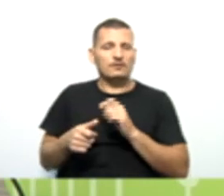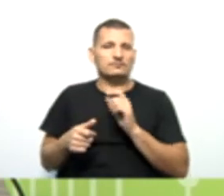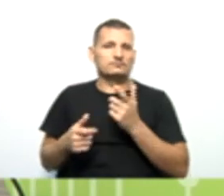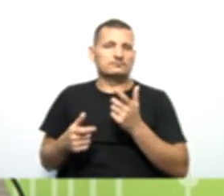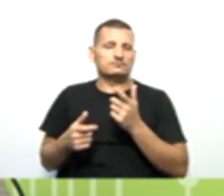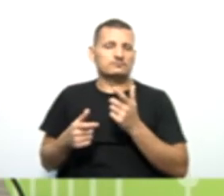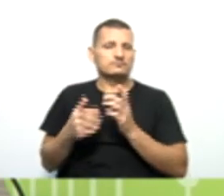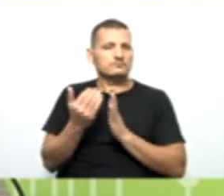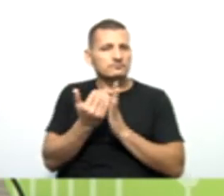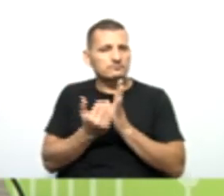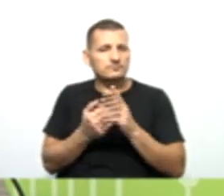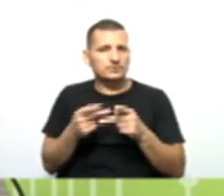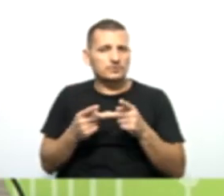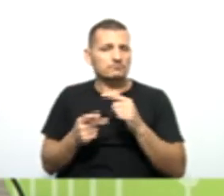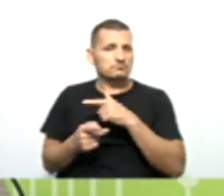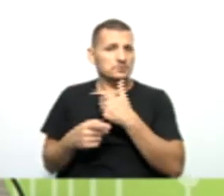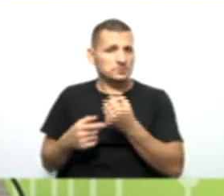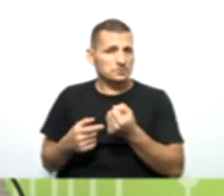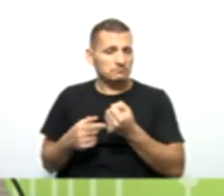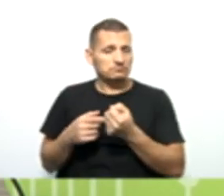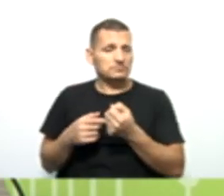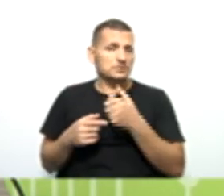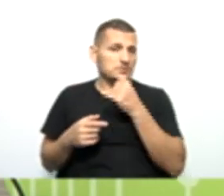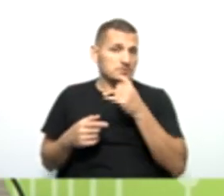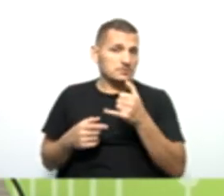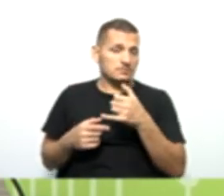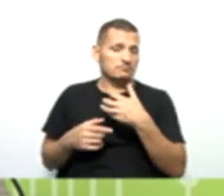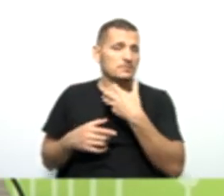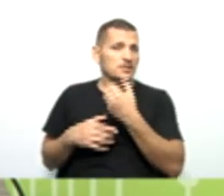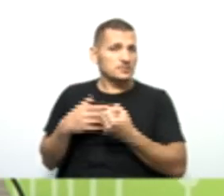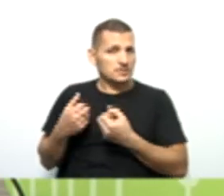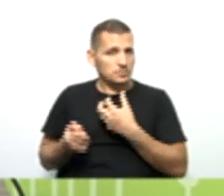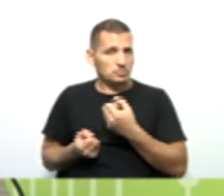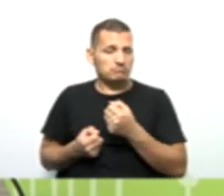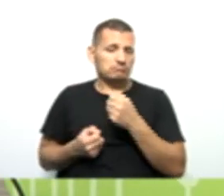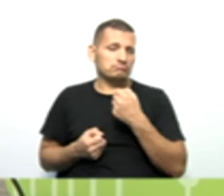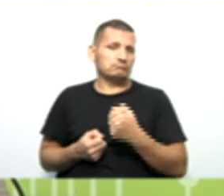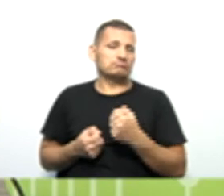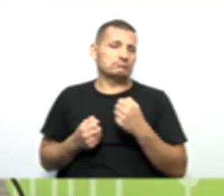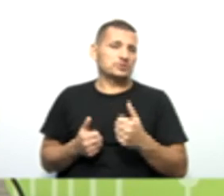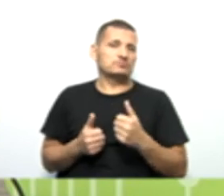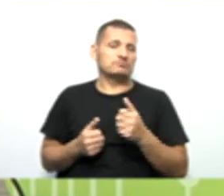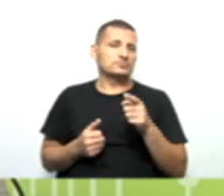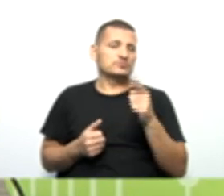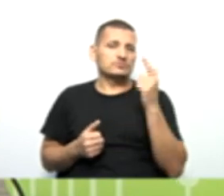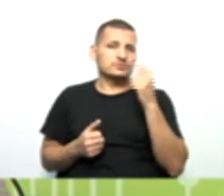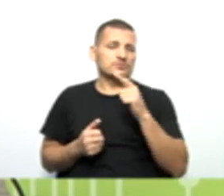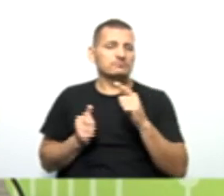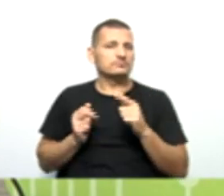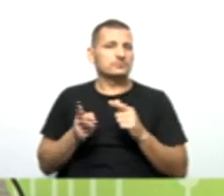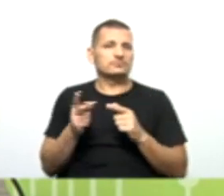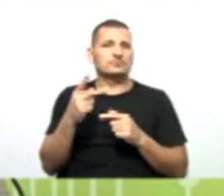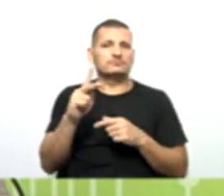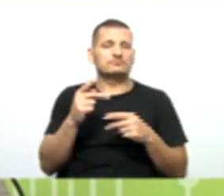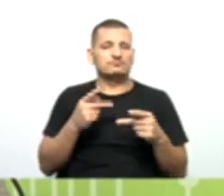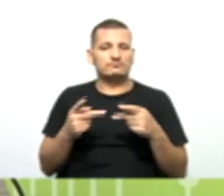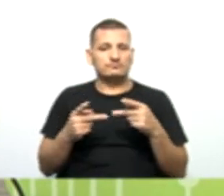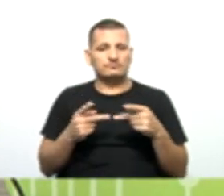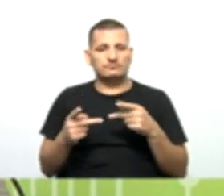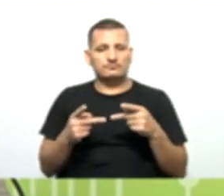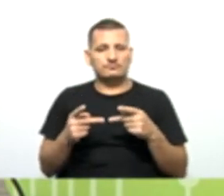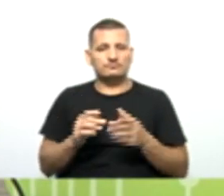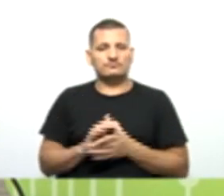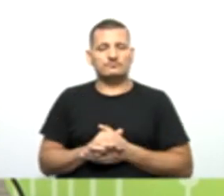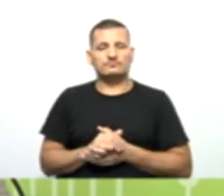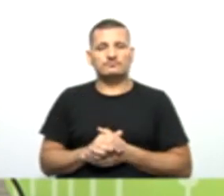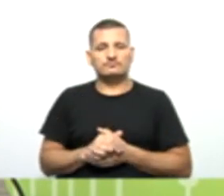ingrediente. Vocês aceitam? Se todos eles aceitarem, aí você vai conseguir dar continuidade ao seu projeto e fazer lá o